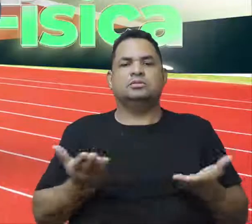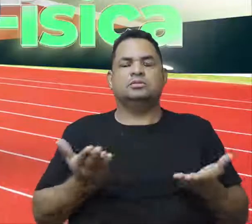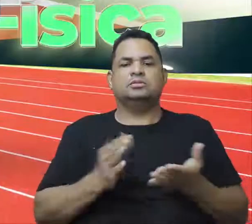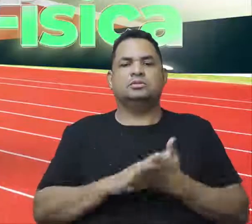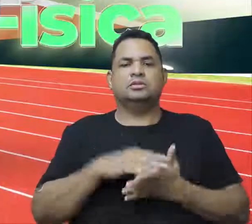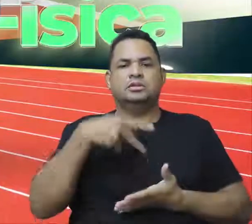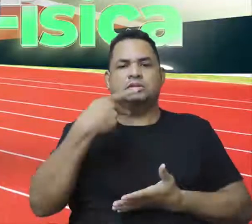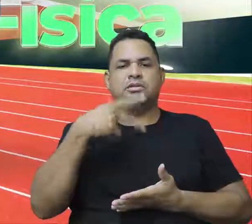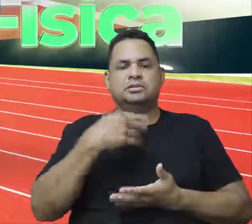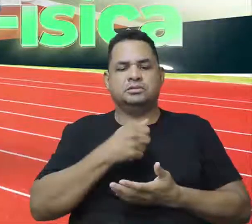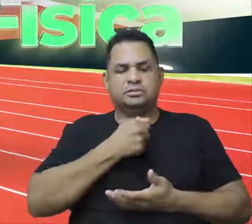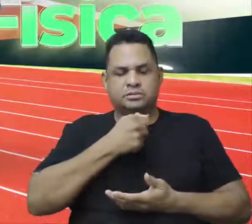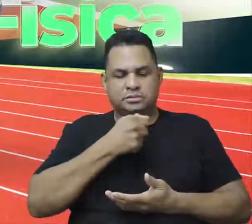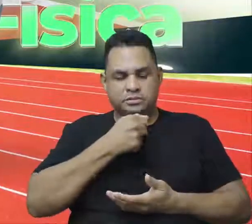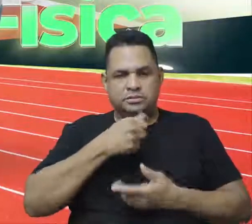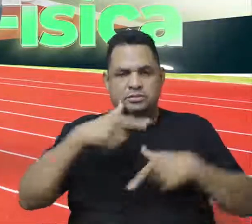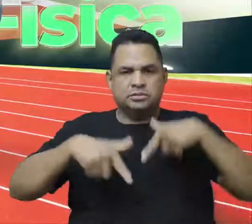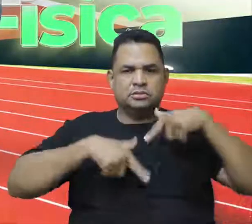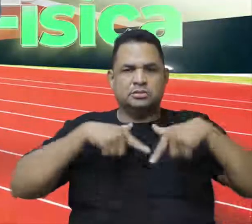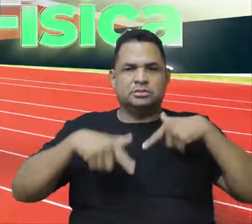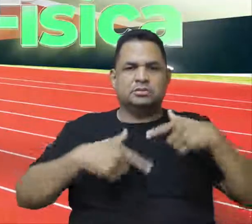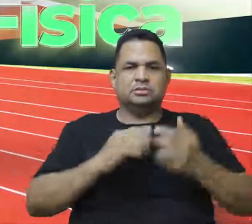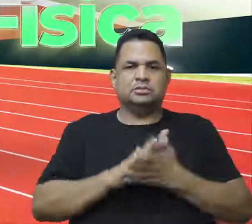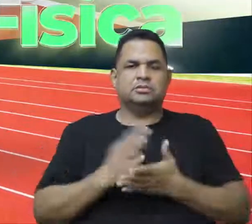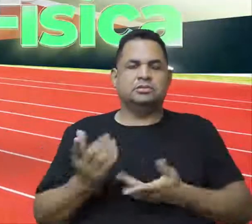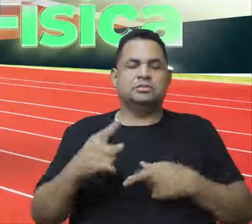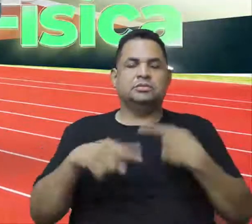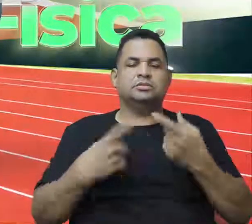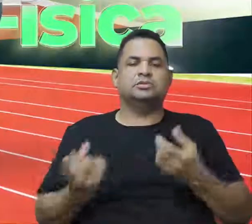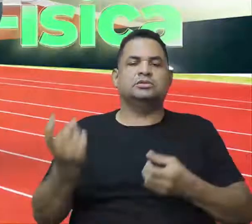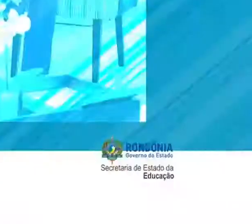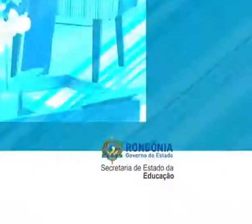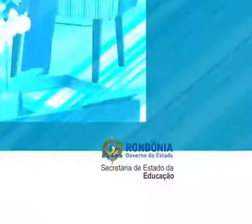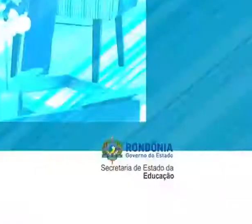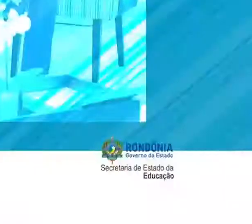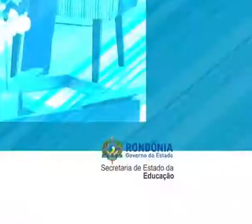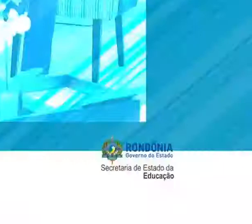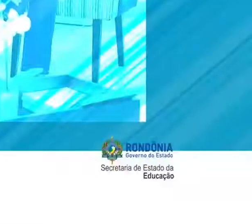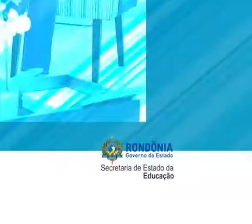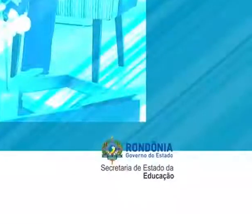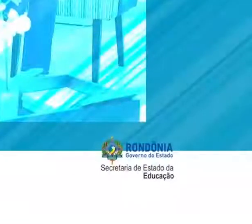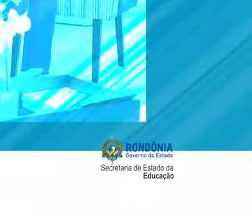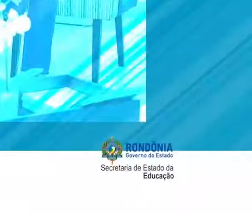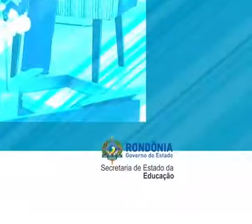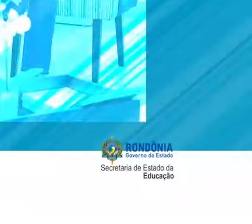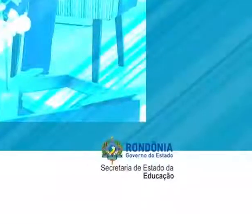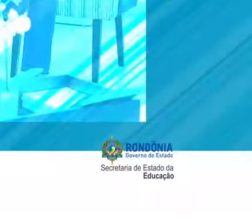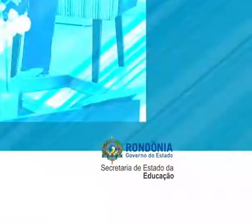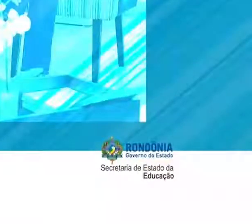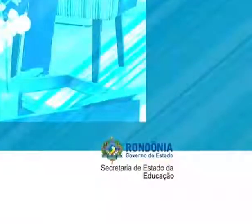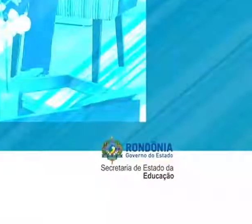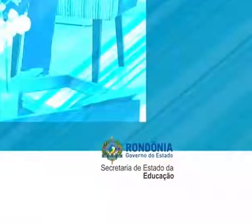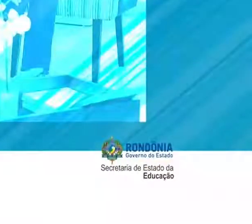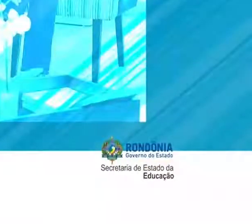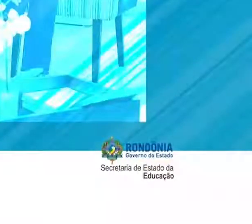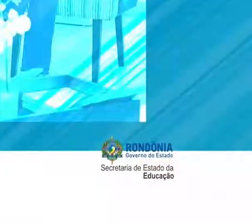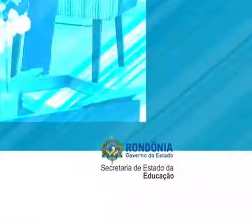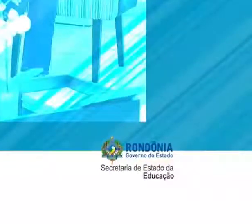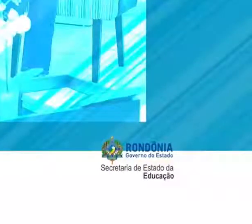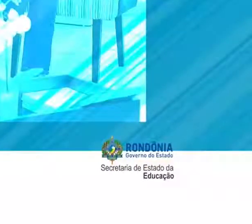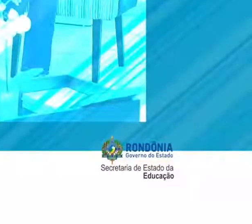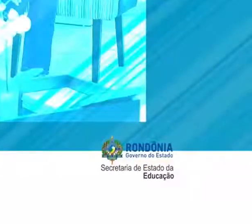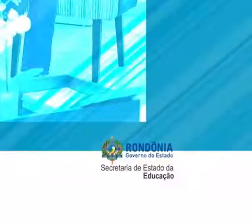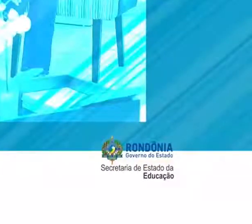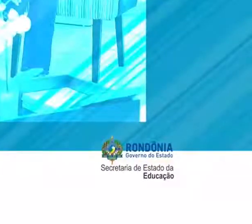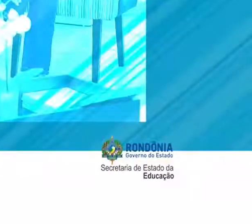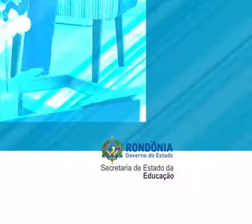vamos falar sobre a entrevista de emprego. E já já nós voltamos. Como sentamos, pequenas expressões e até mesmo